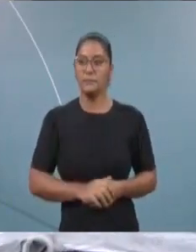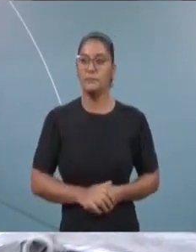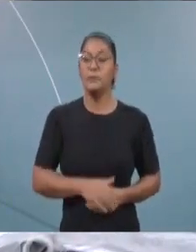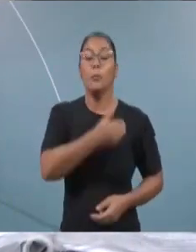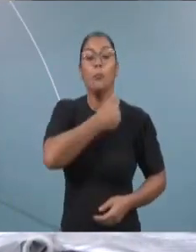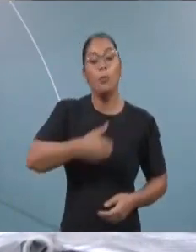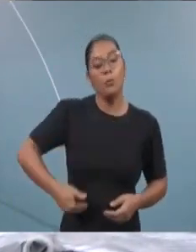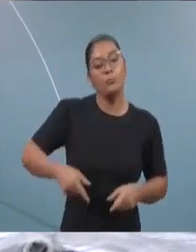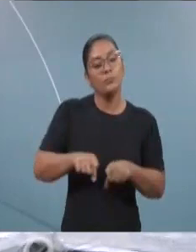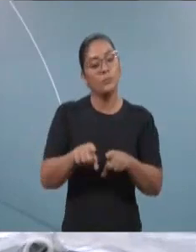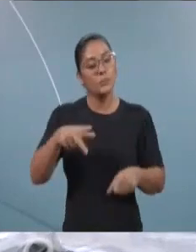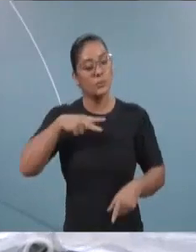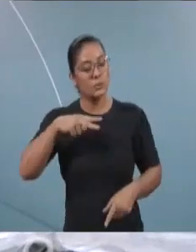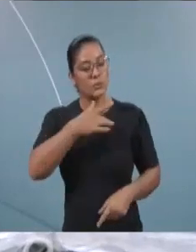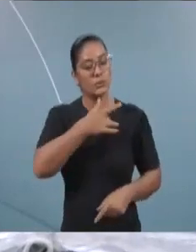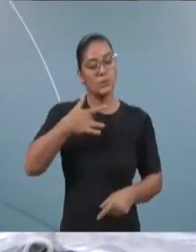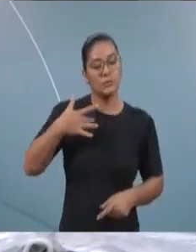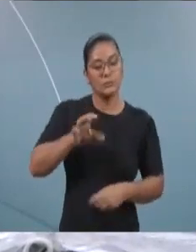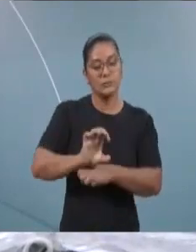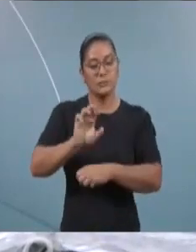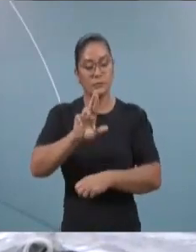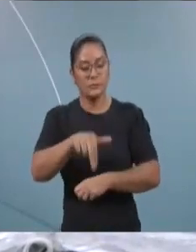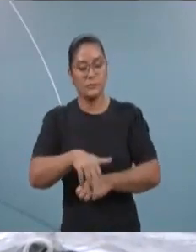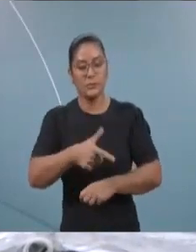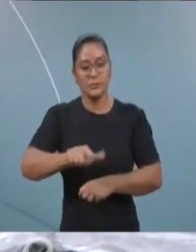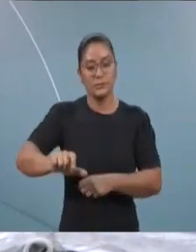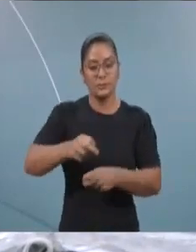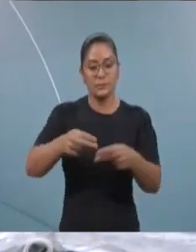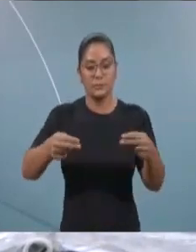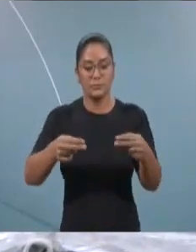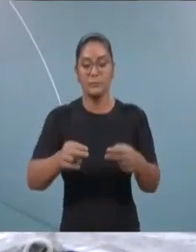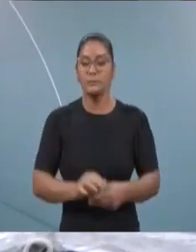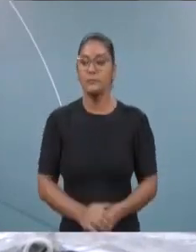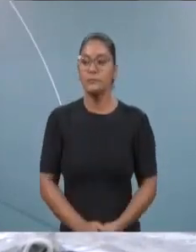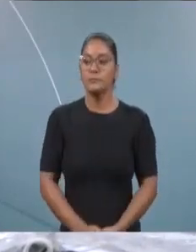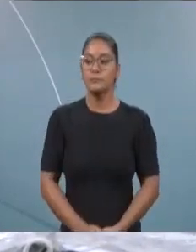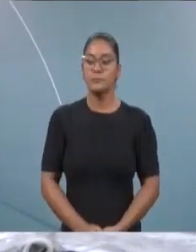públicos e privados de Saúde do Estado do Rio Grande do Norte e das outras